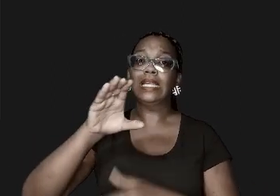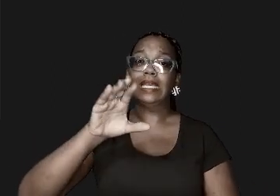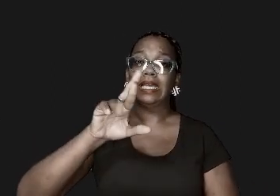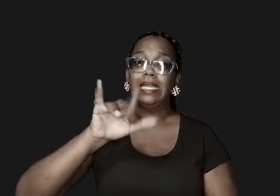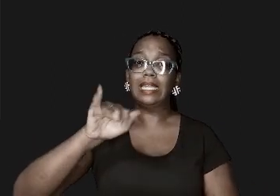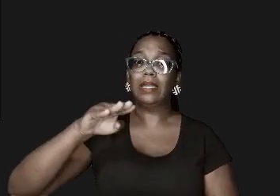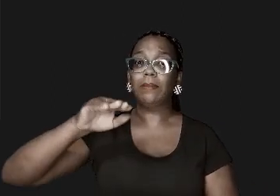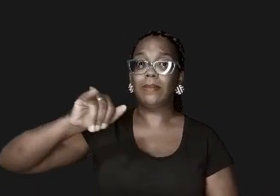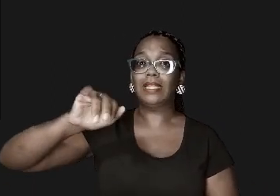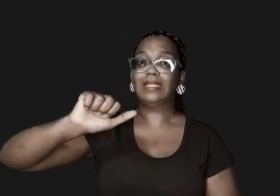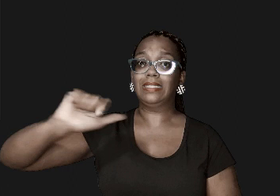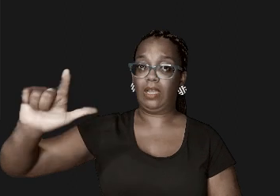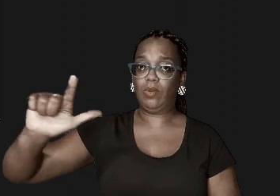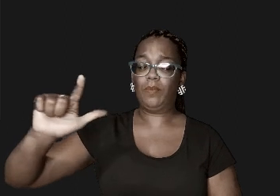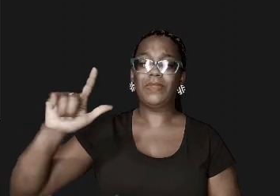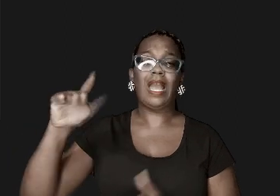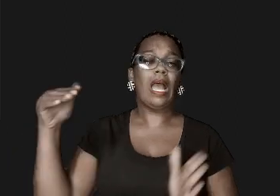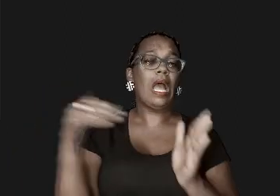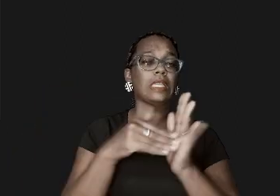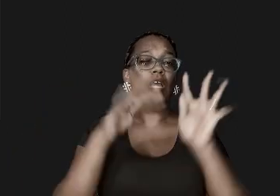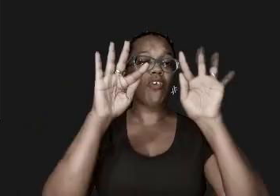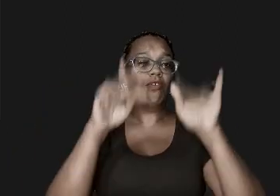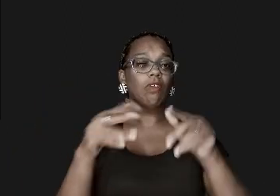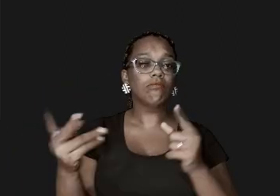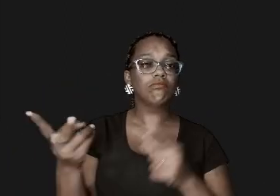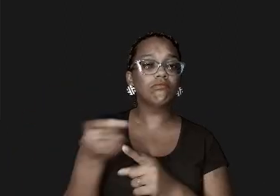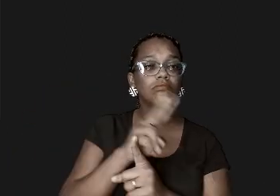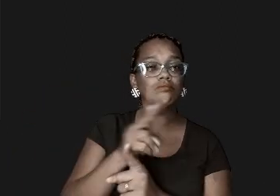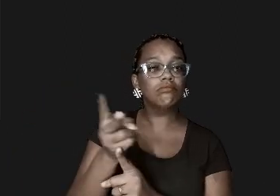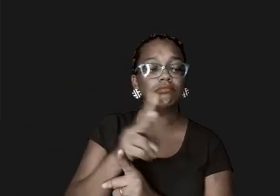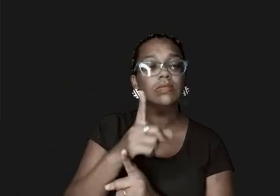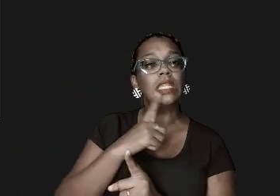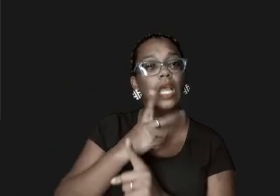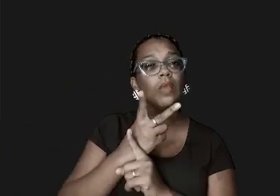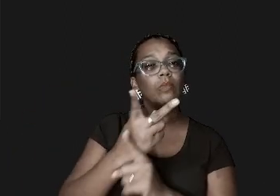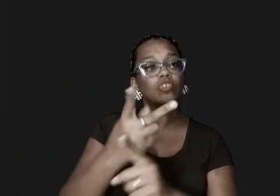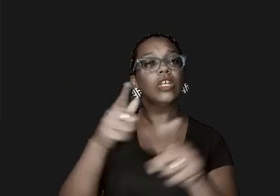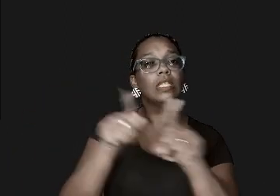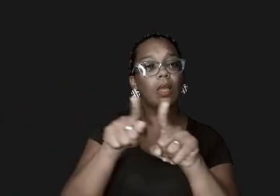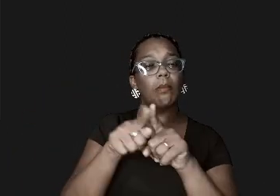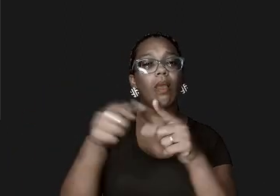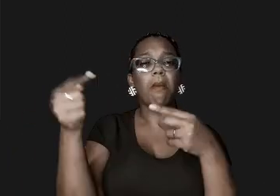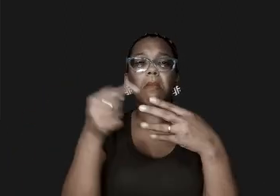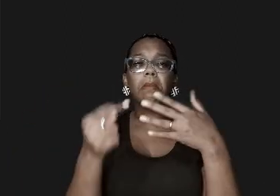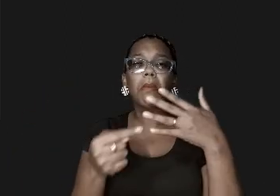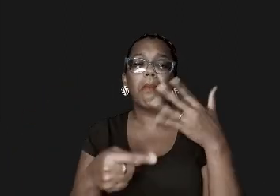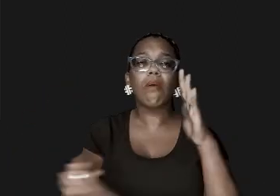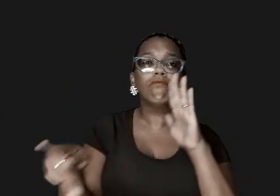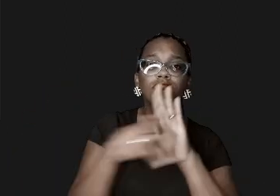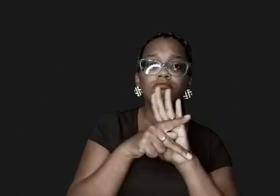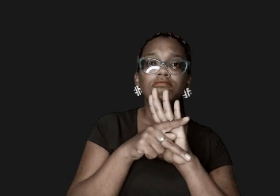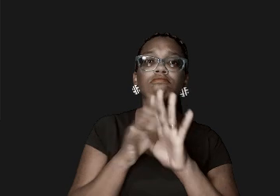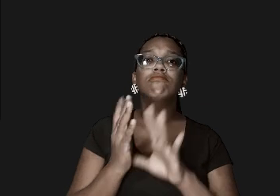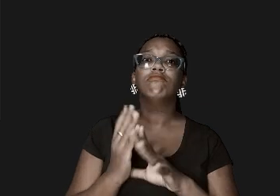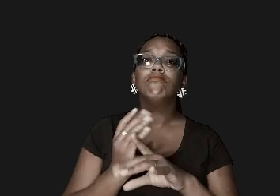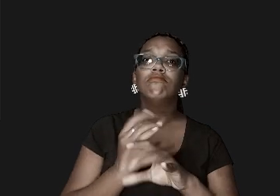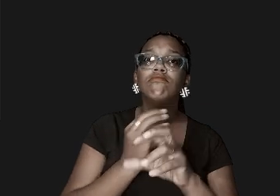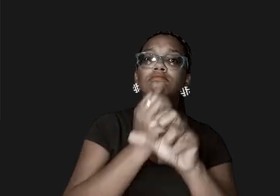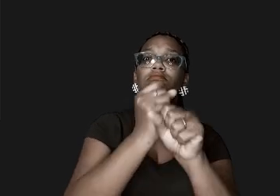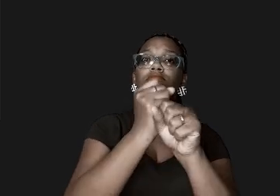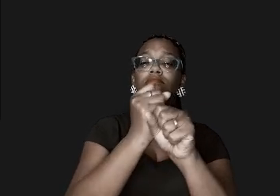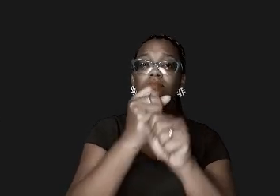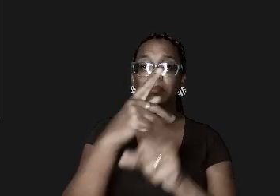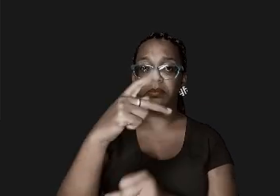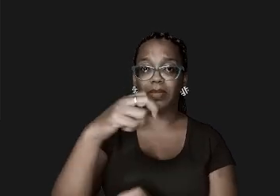complexos tipo da interpretação dos direitos tipos criminais e até o fim a dosimetria da pena